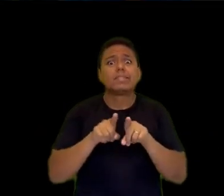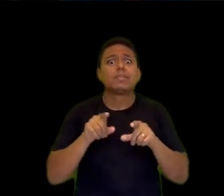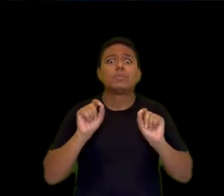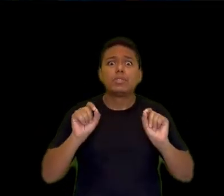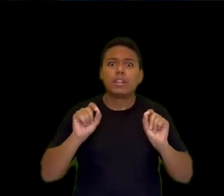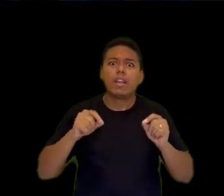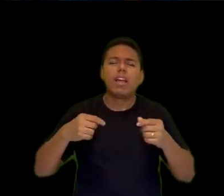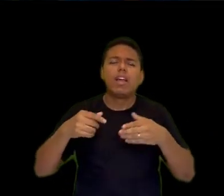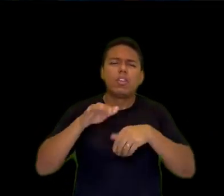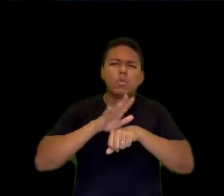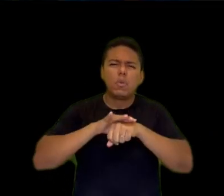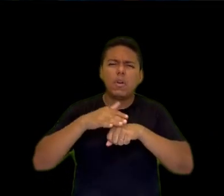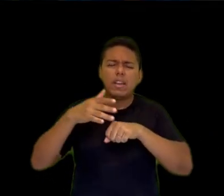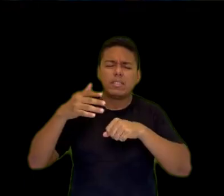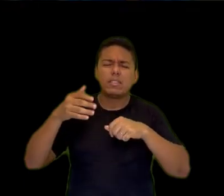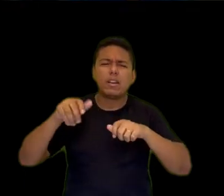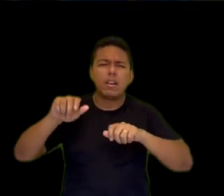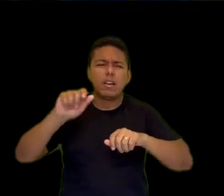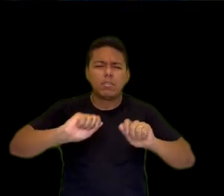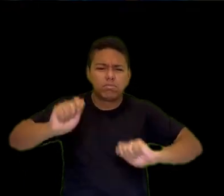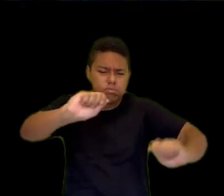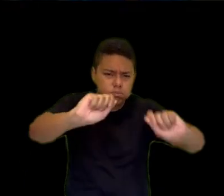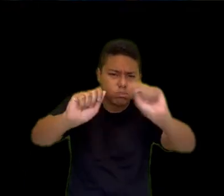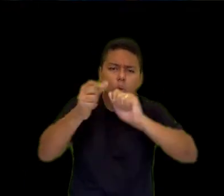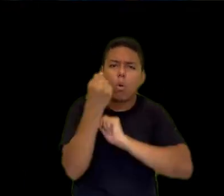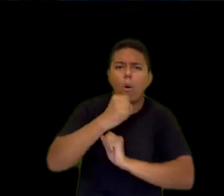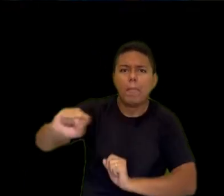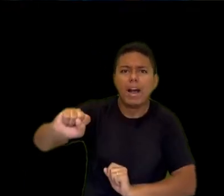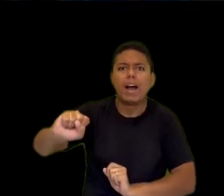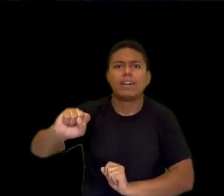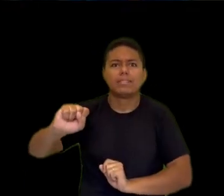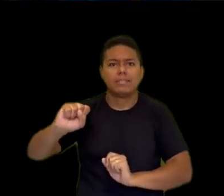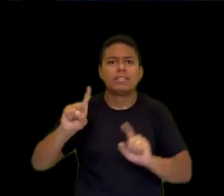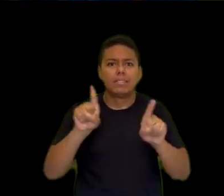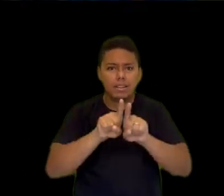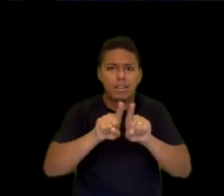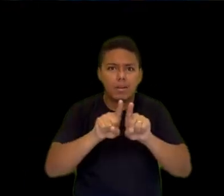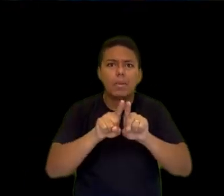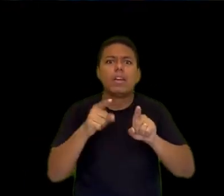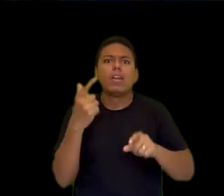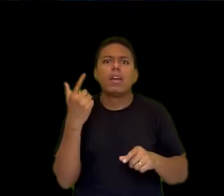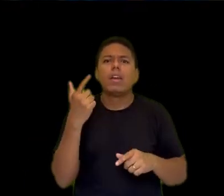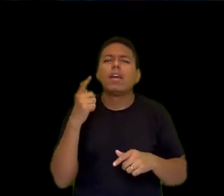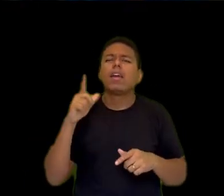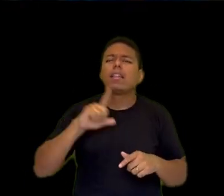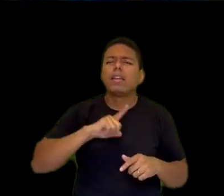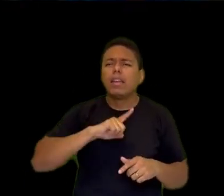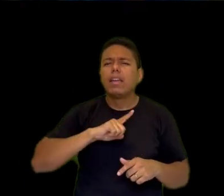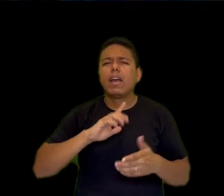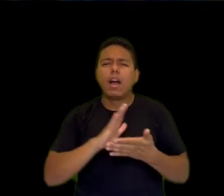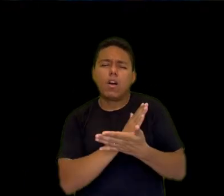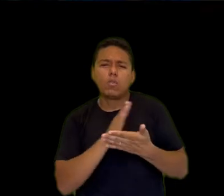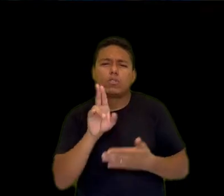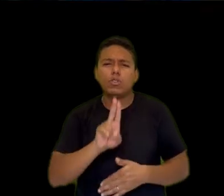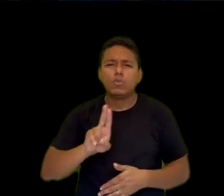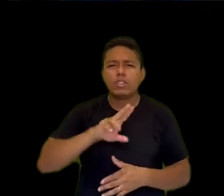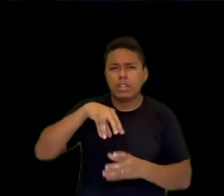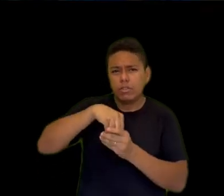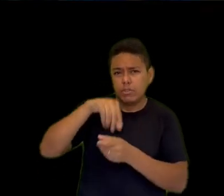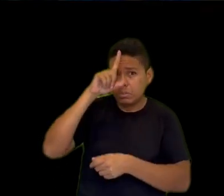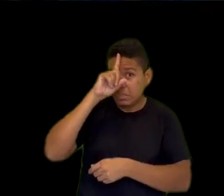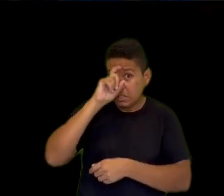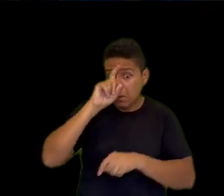também os saneantes domissanitários usados em ambientes domiciliares, material de laboratório de